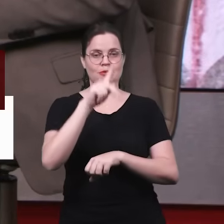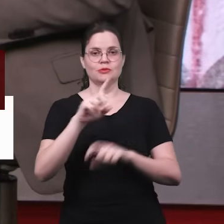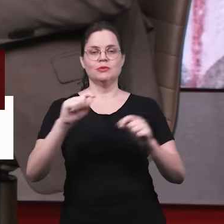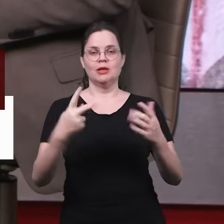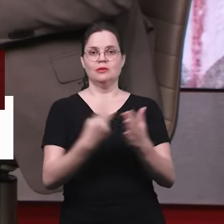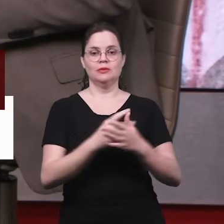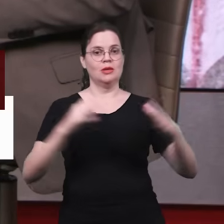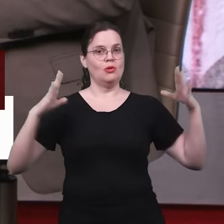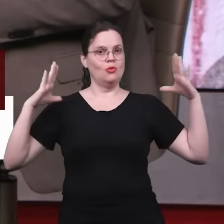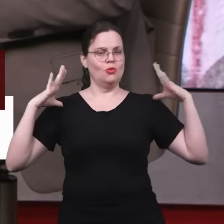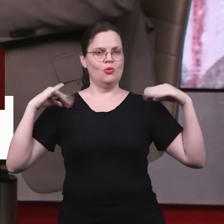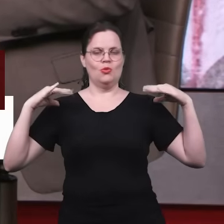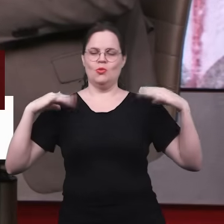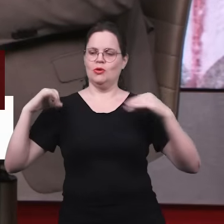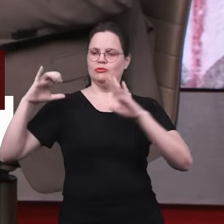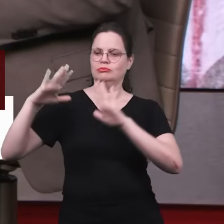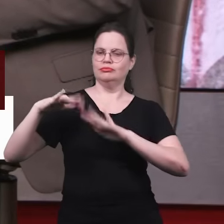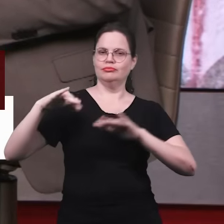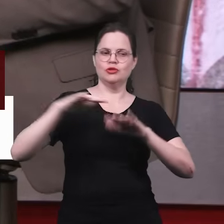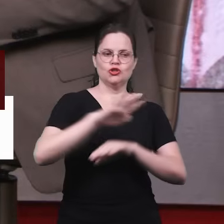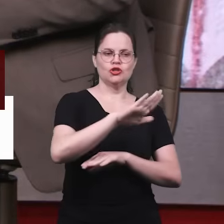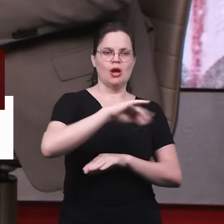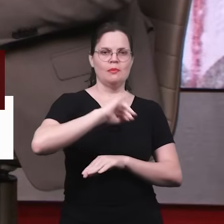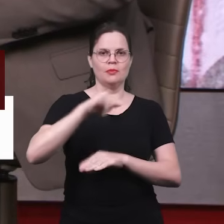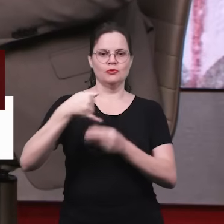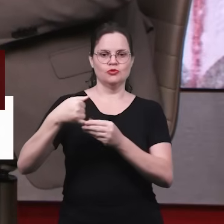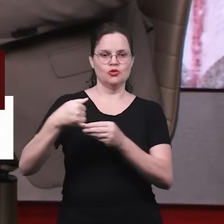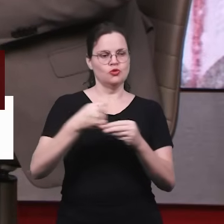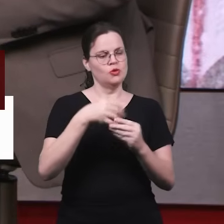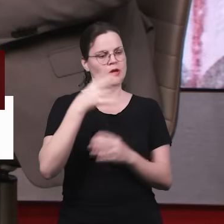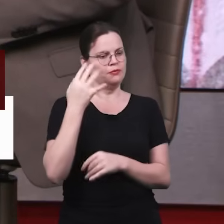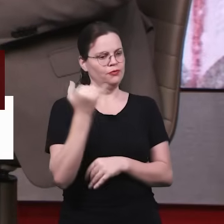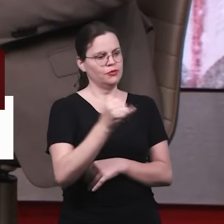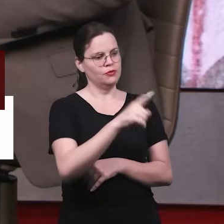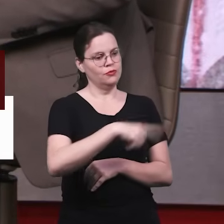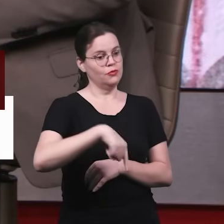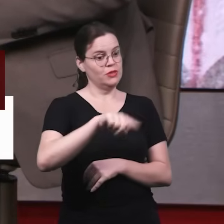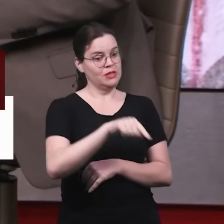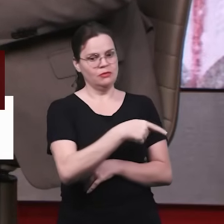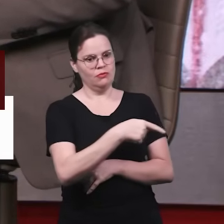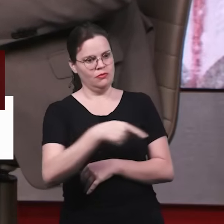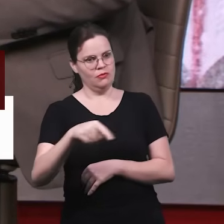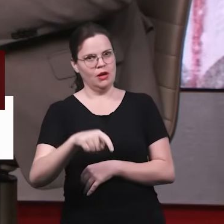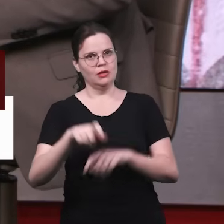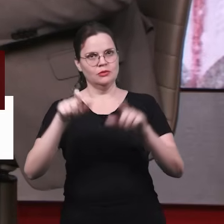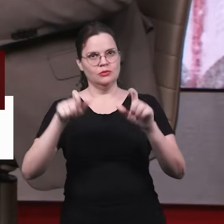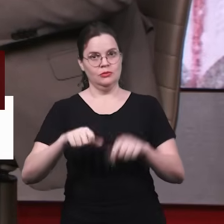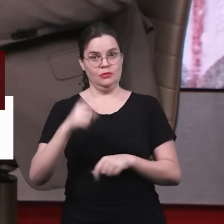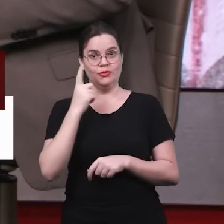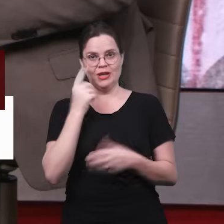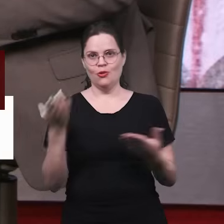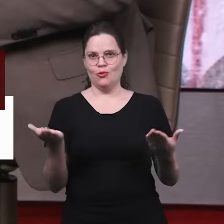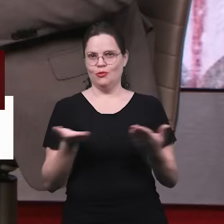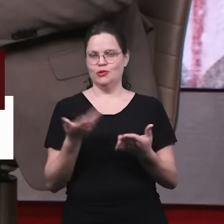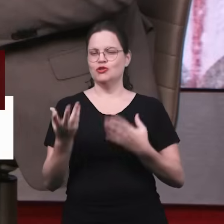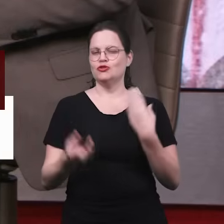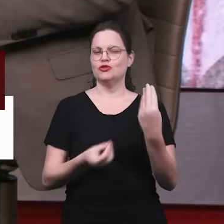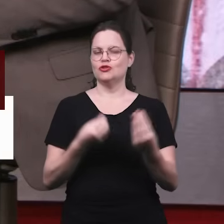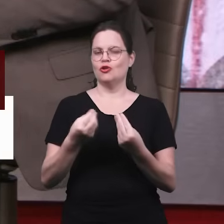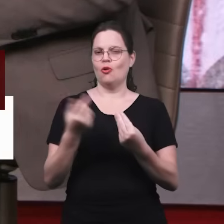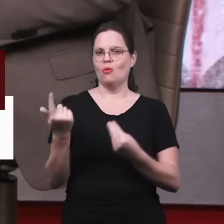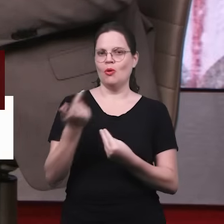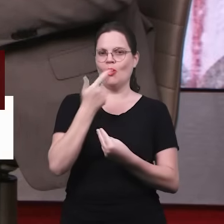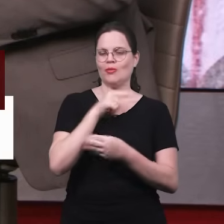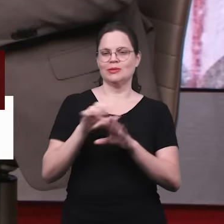Senhor apareceu a Josué, que eles iriam em seguida, como nós vamos ver hoje na leitura do